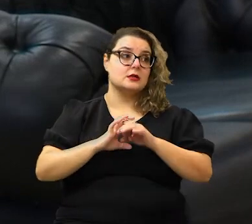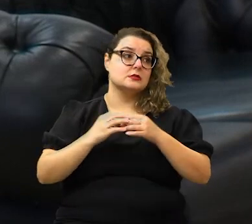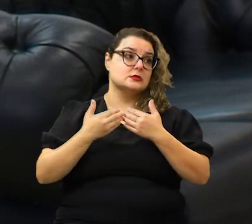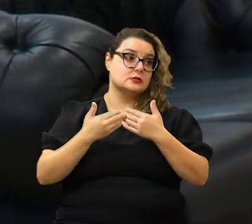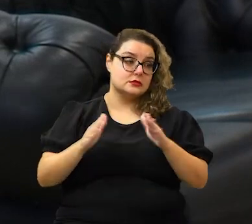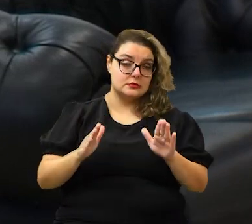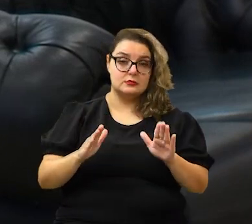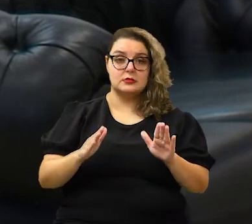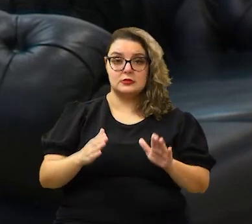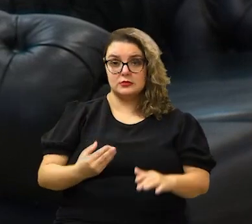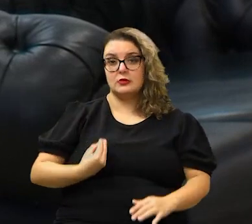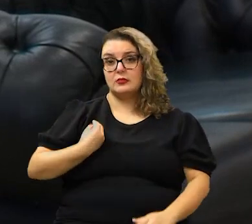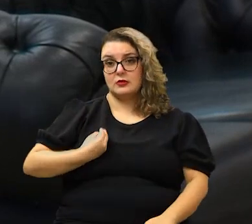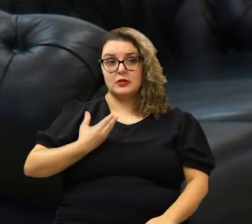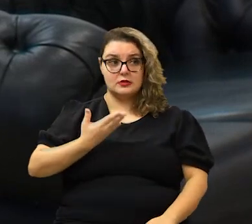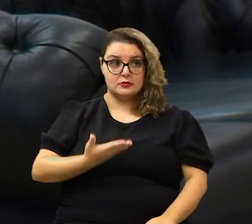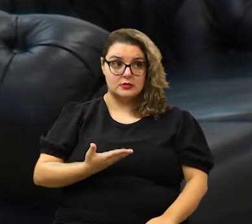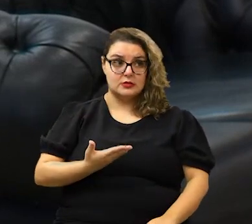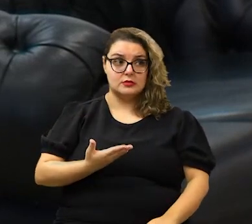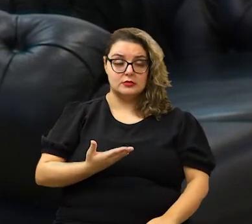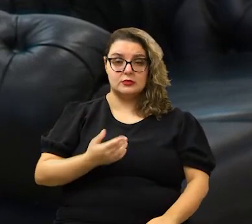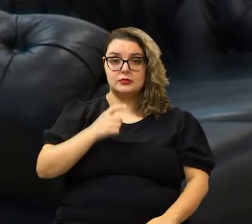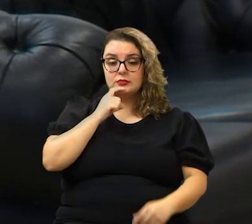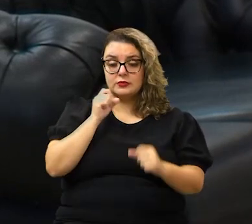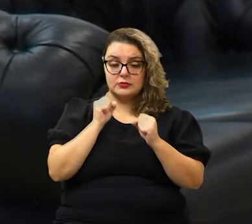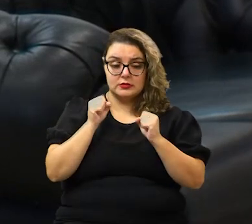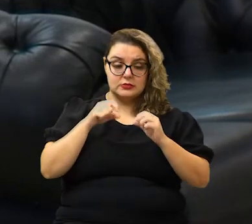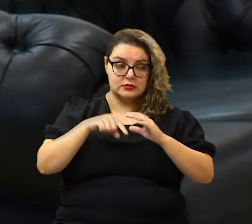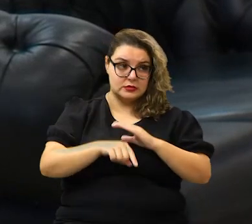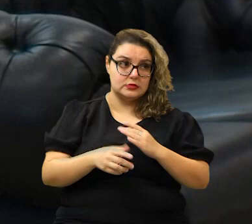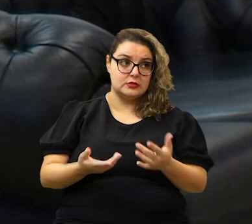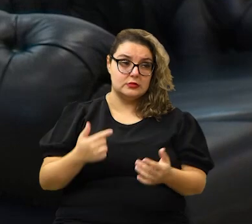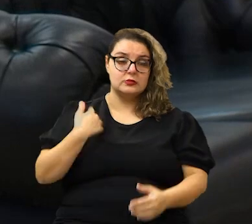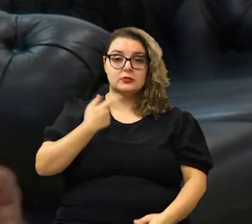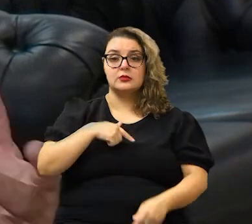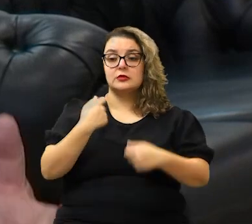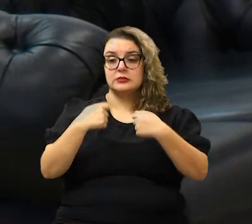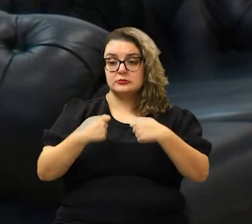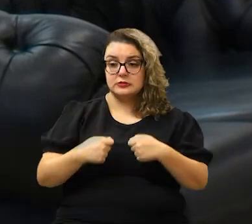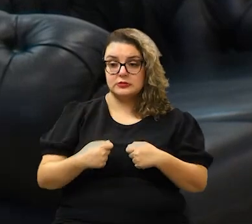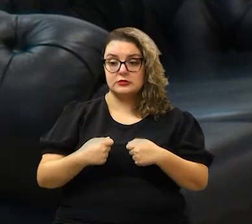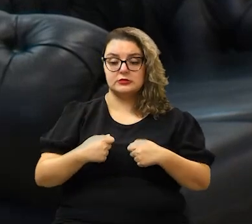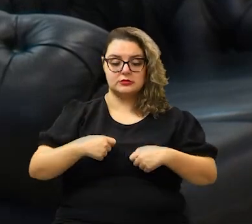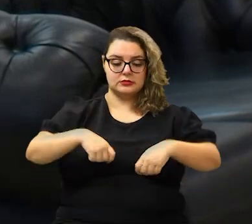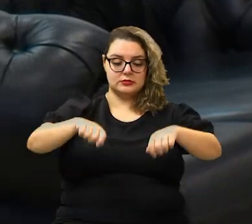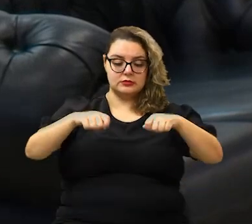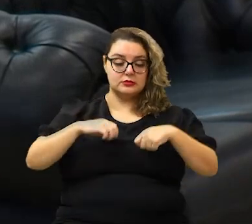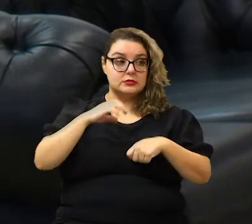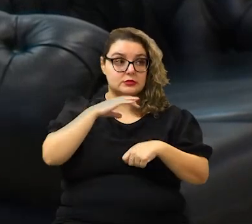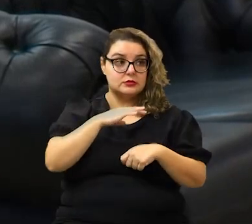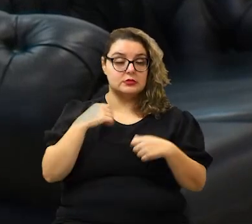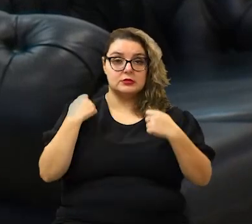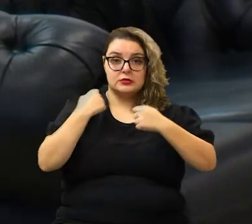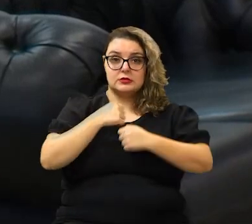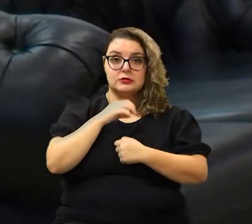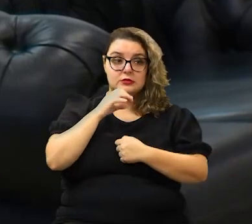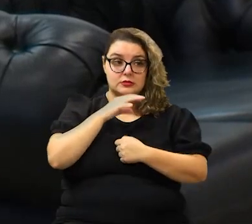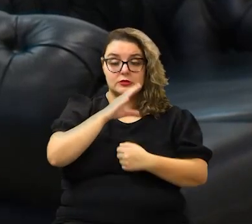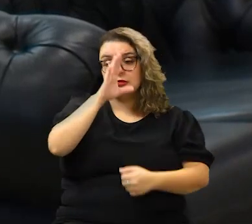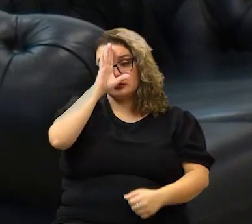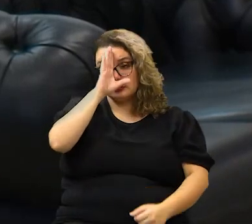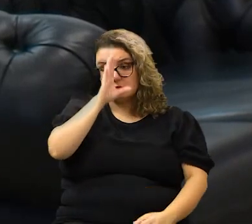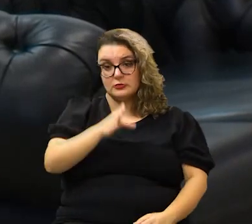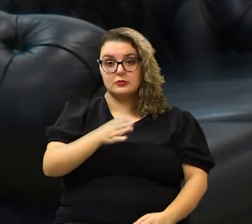mais expostos a essa situação do frio intenso. Então a gente precisa cobertores,